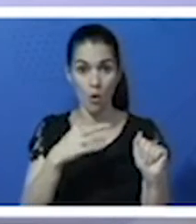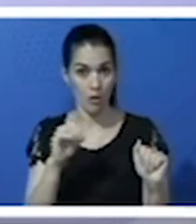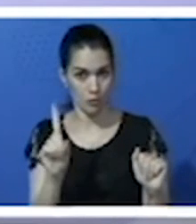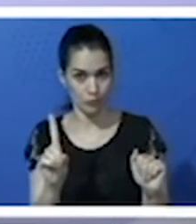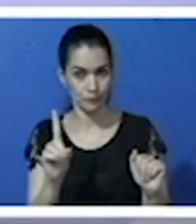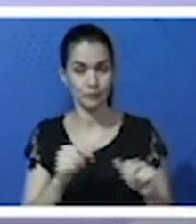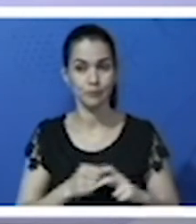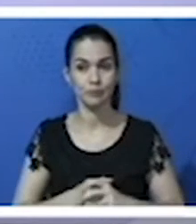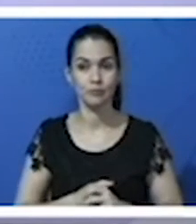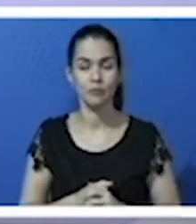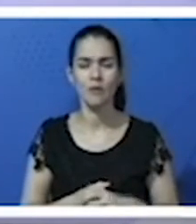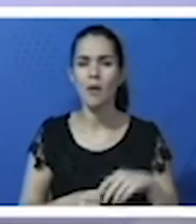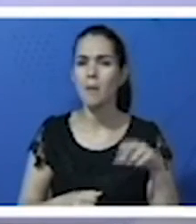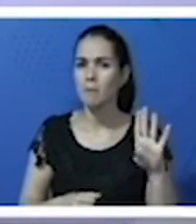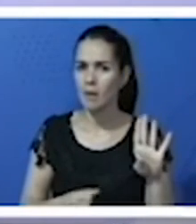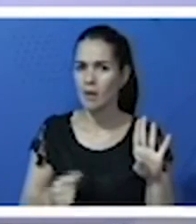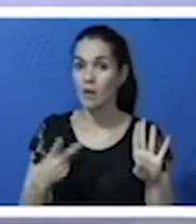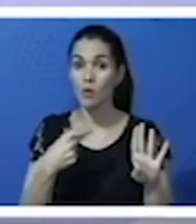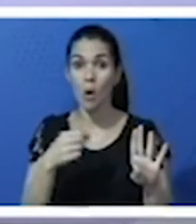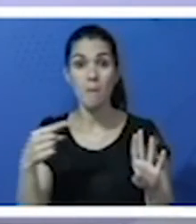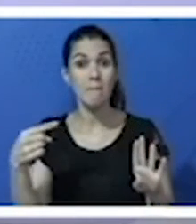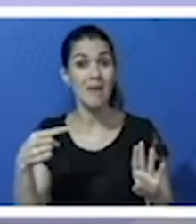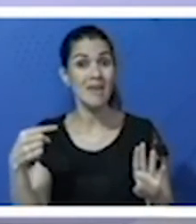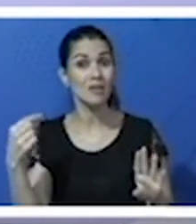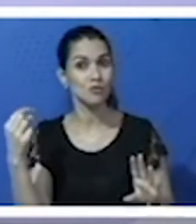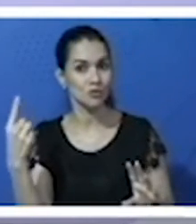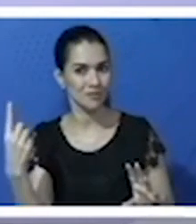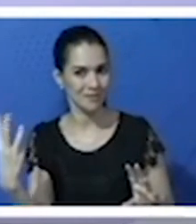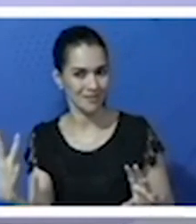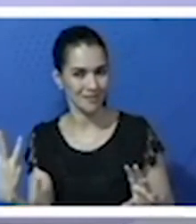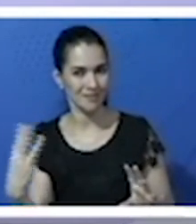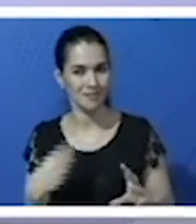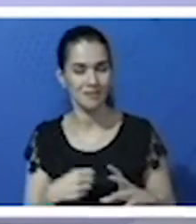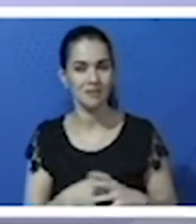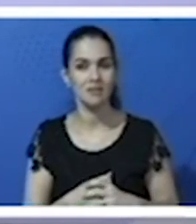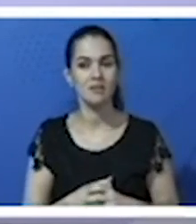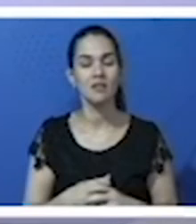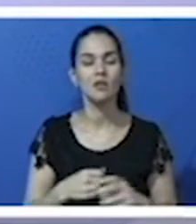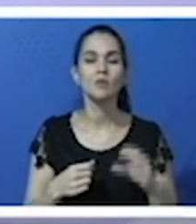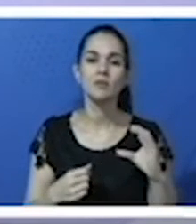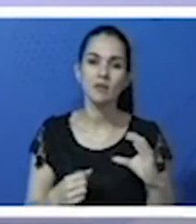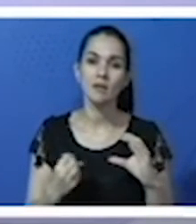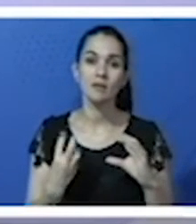Então, a é 1, o b é menos 13 e o c é 36.